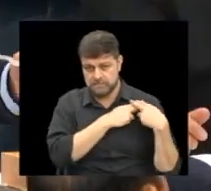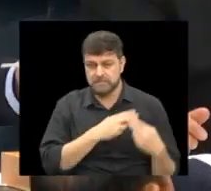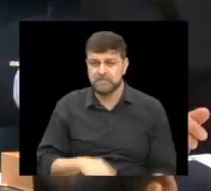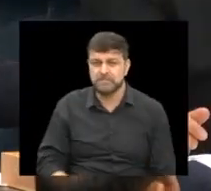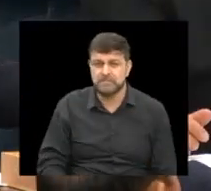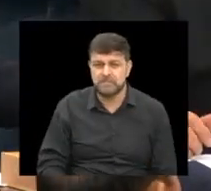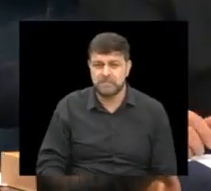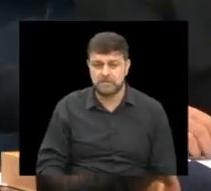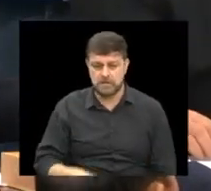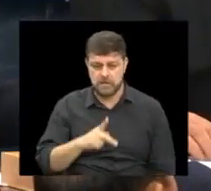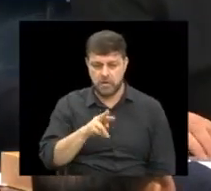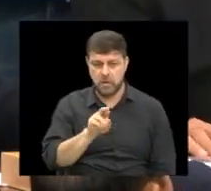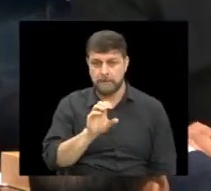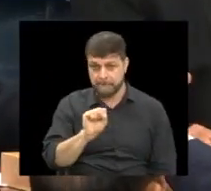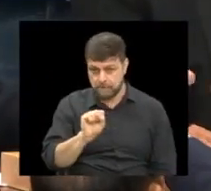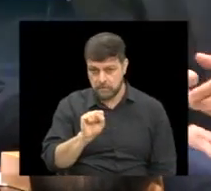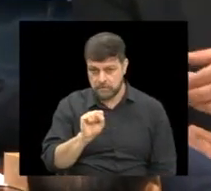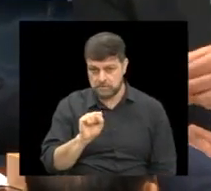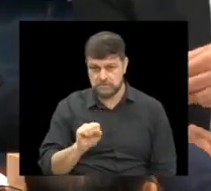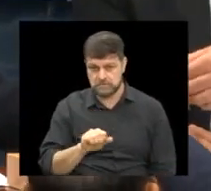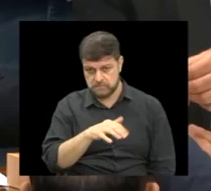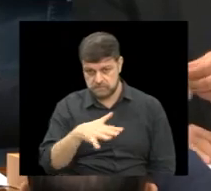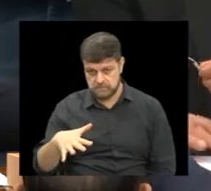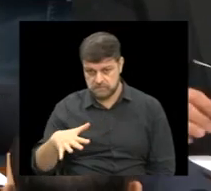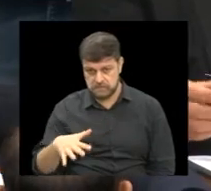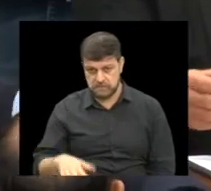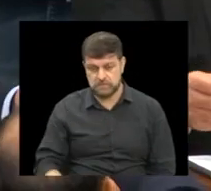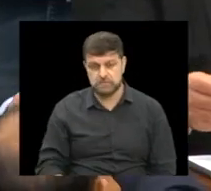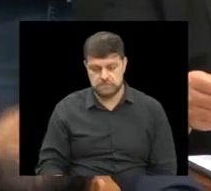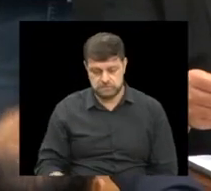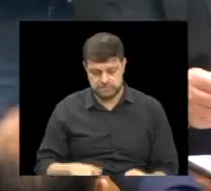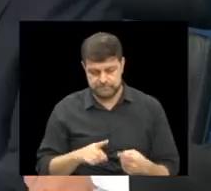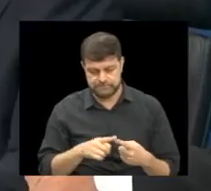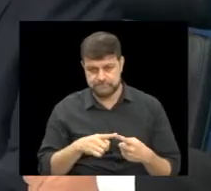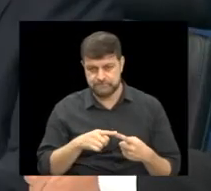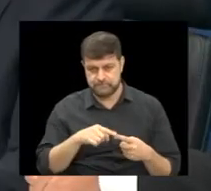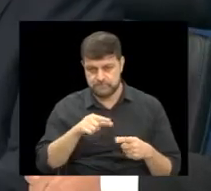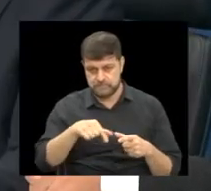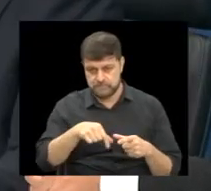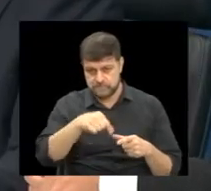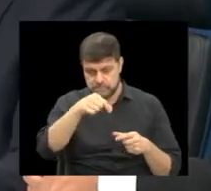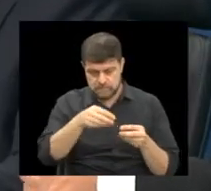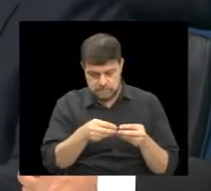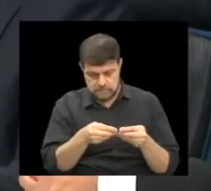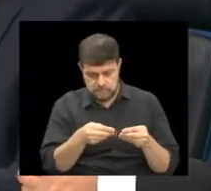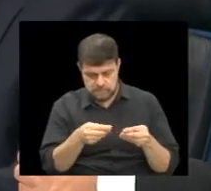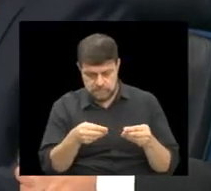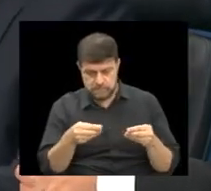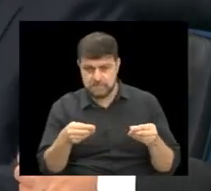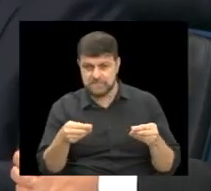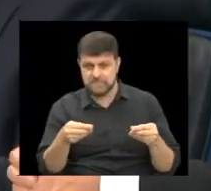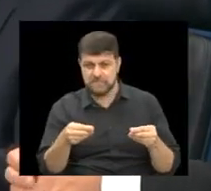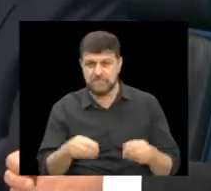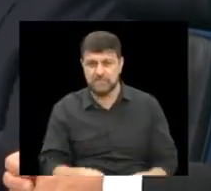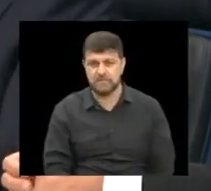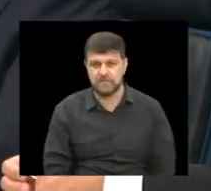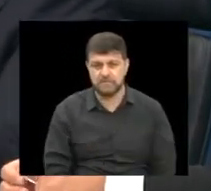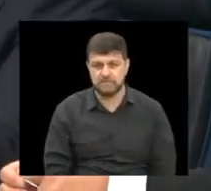Vereador do PROS, Sidão Santos, primeiro sorteado. Mas é por vereador ou é por bancada? É por